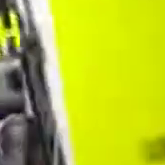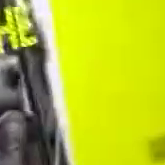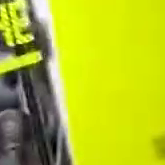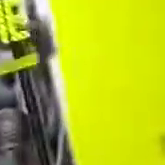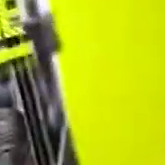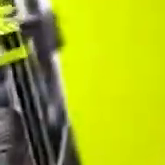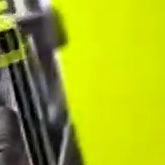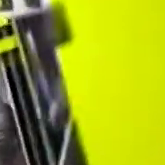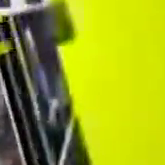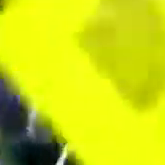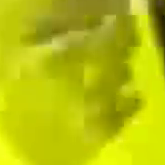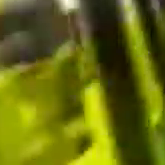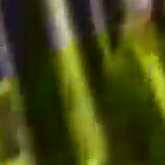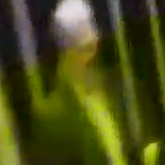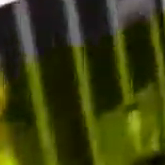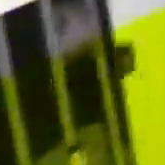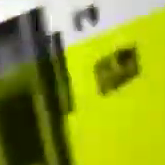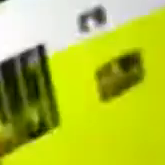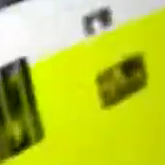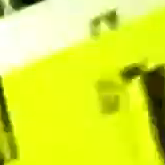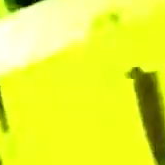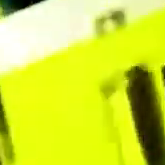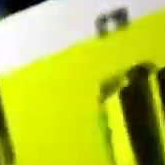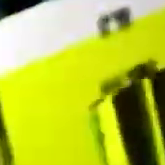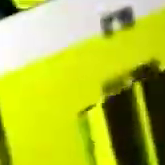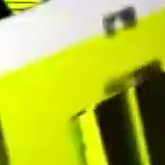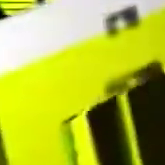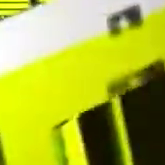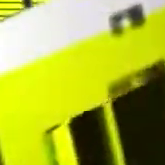Que não que sejam menos importantes.